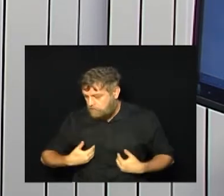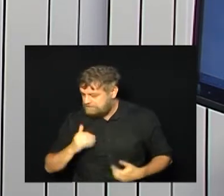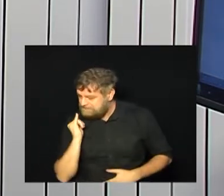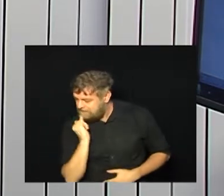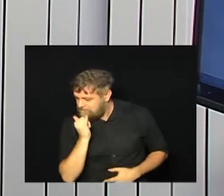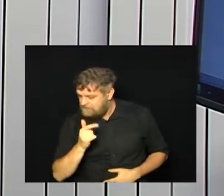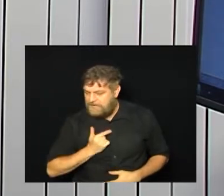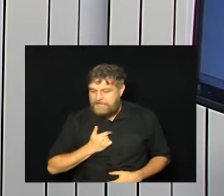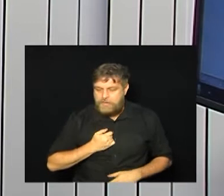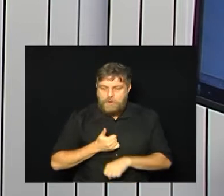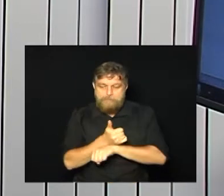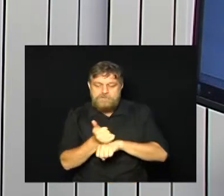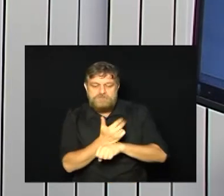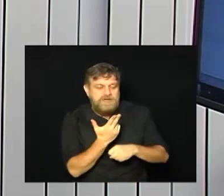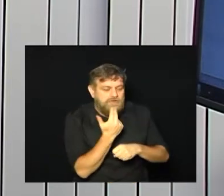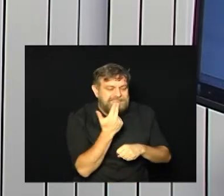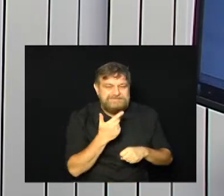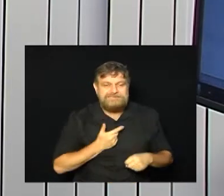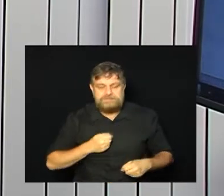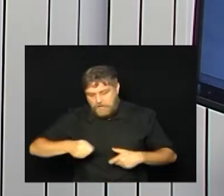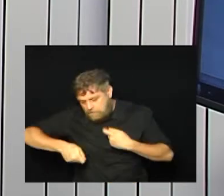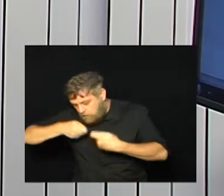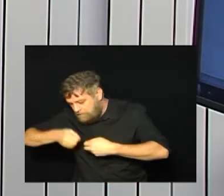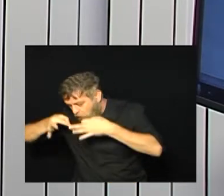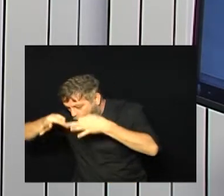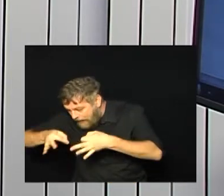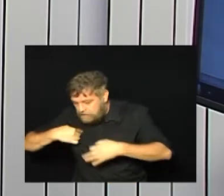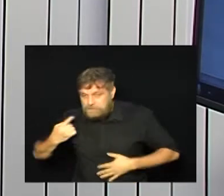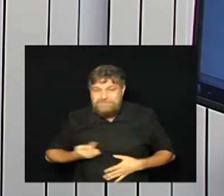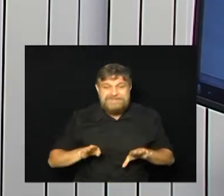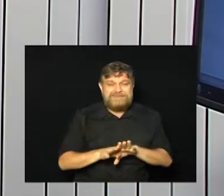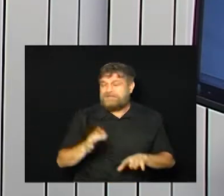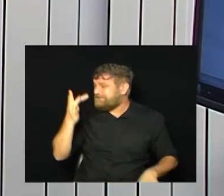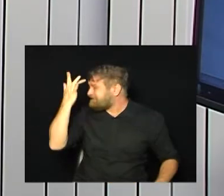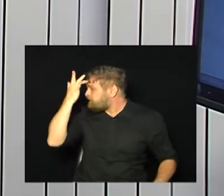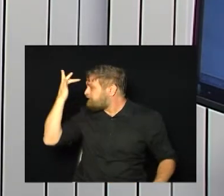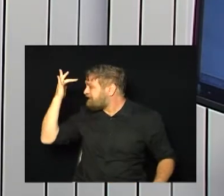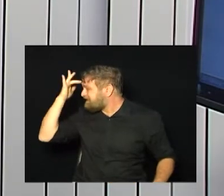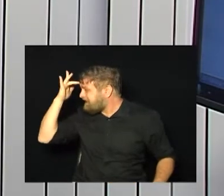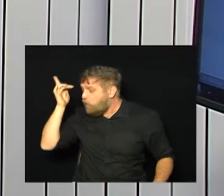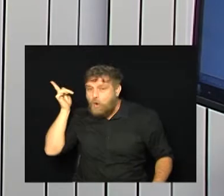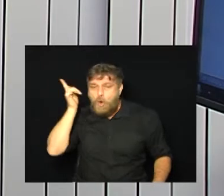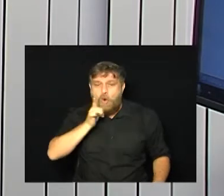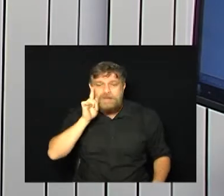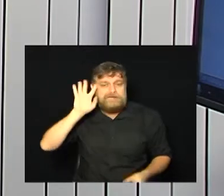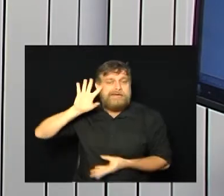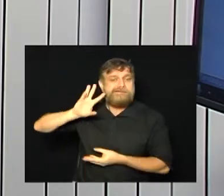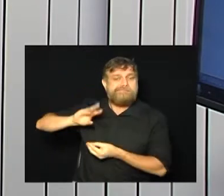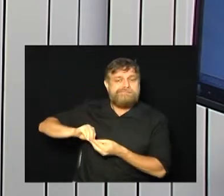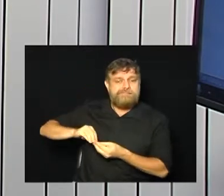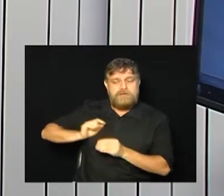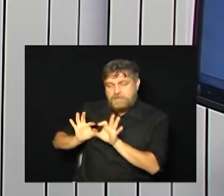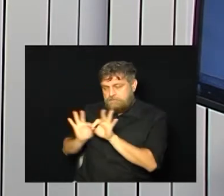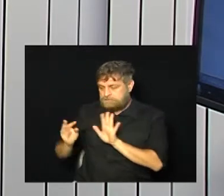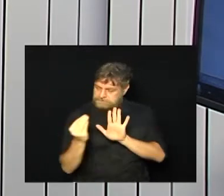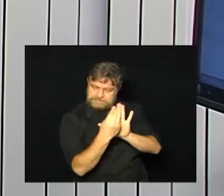vou numa nutricionista, eu preciso manter a minha saúde, este lado mental de conseguir concluir o que eu coloquei